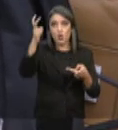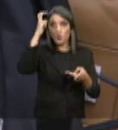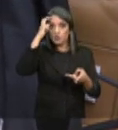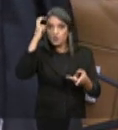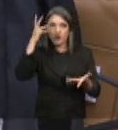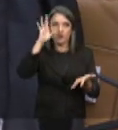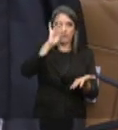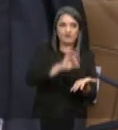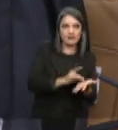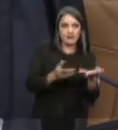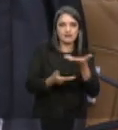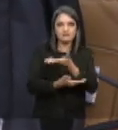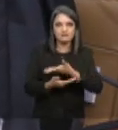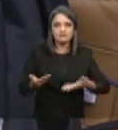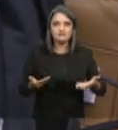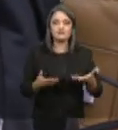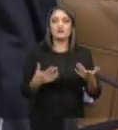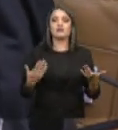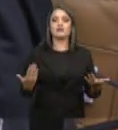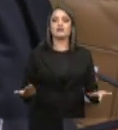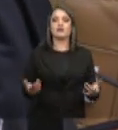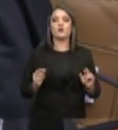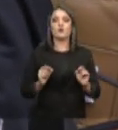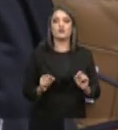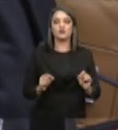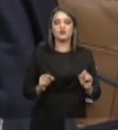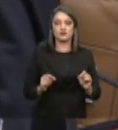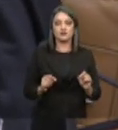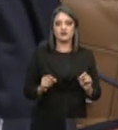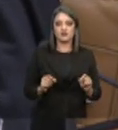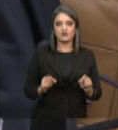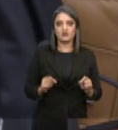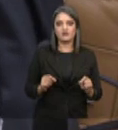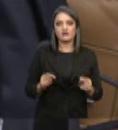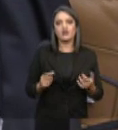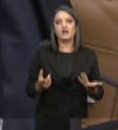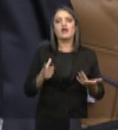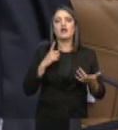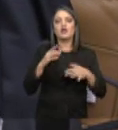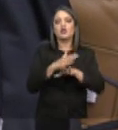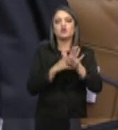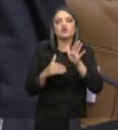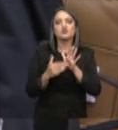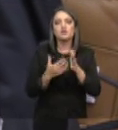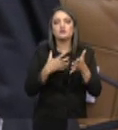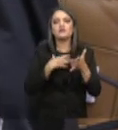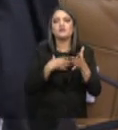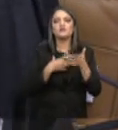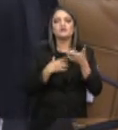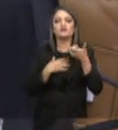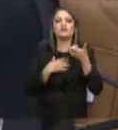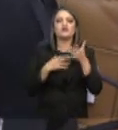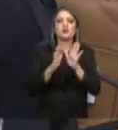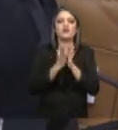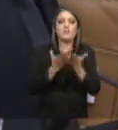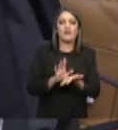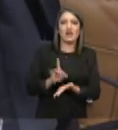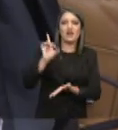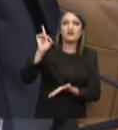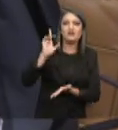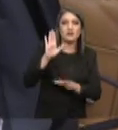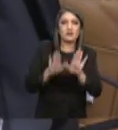realidade Isto é cobiça dominar até mesmo todos os sentidos da palavra de Deus